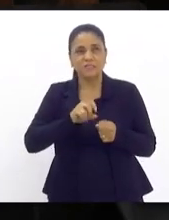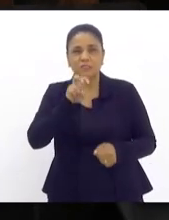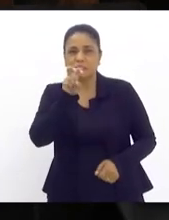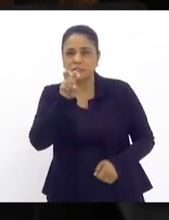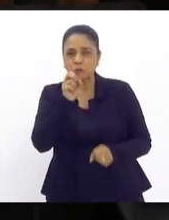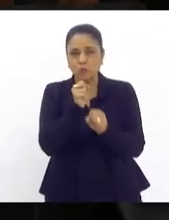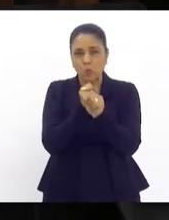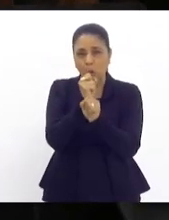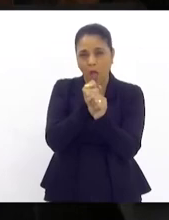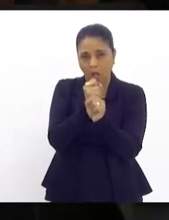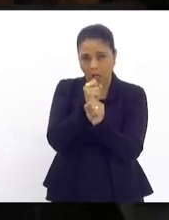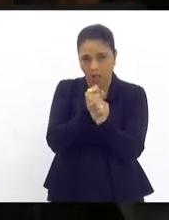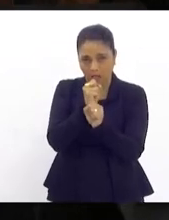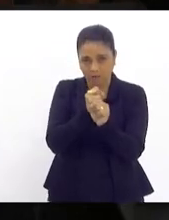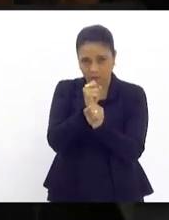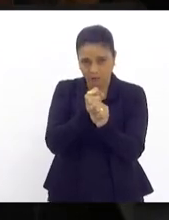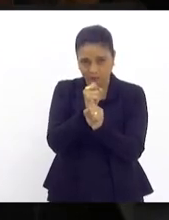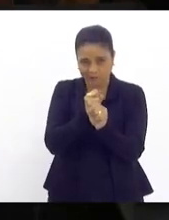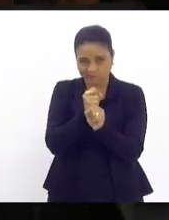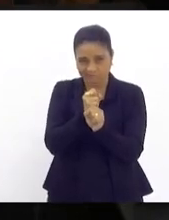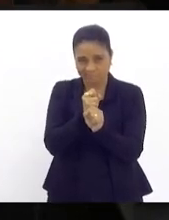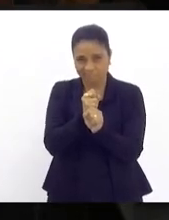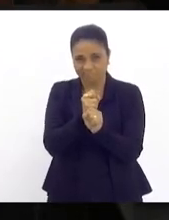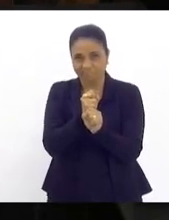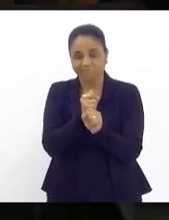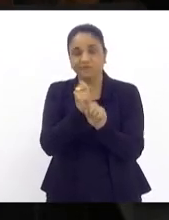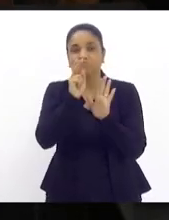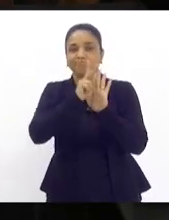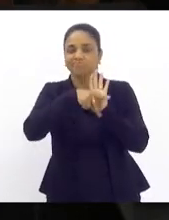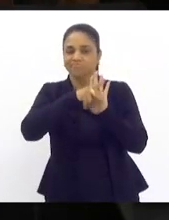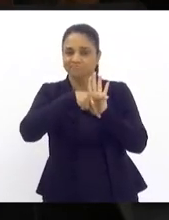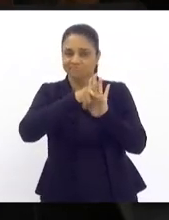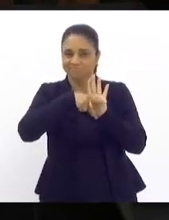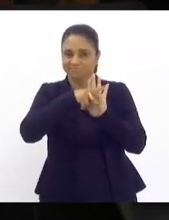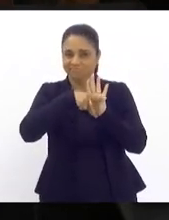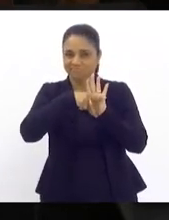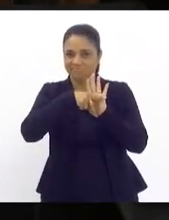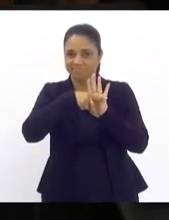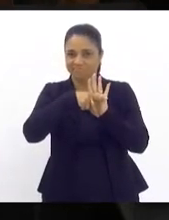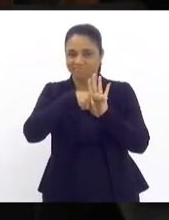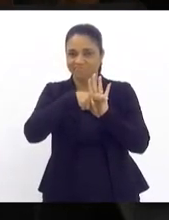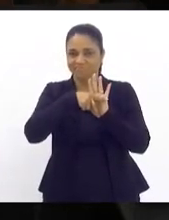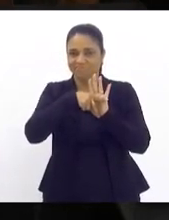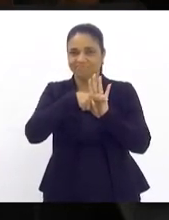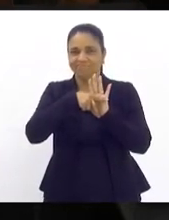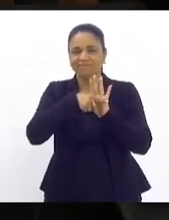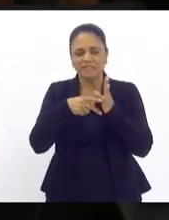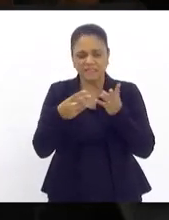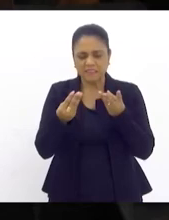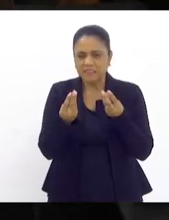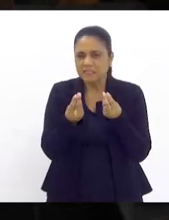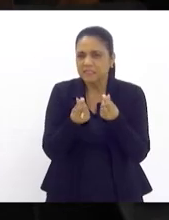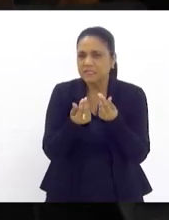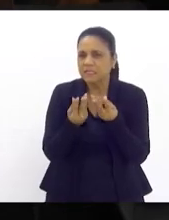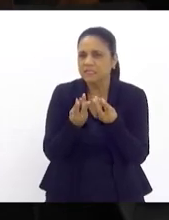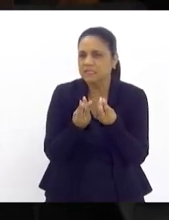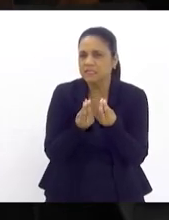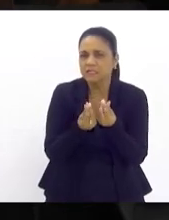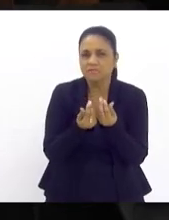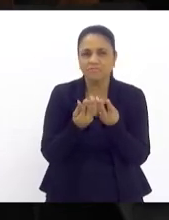5 anos de aniversário. Projeto da maior